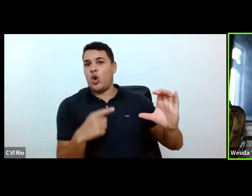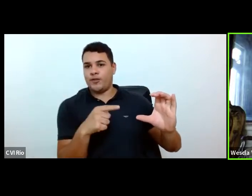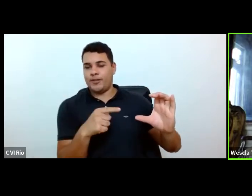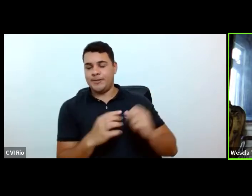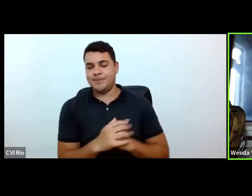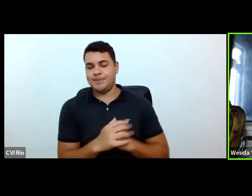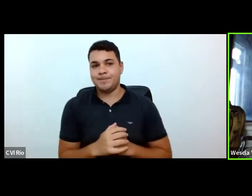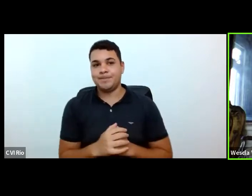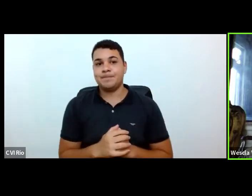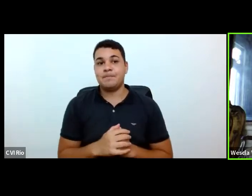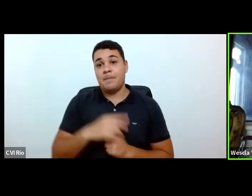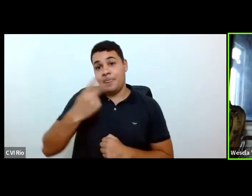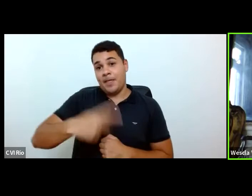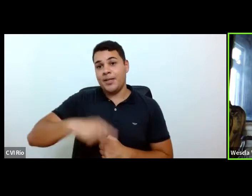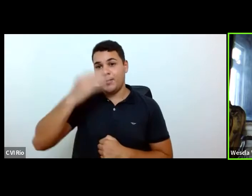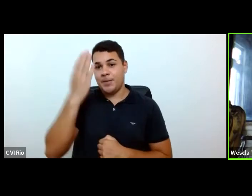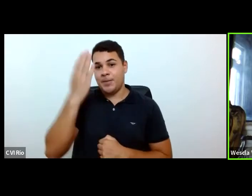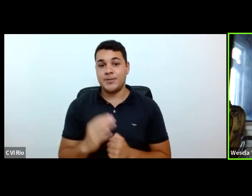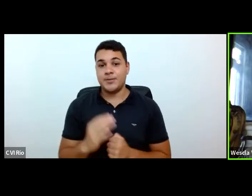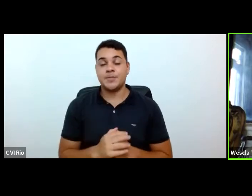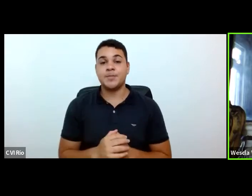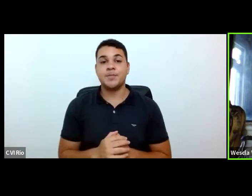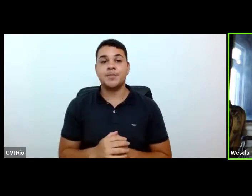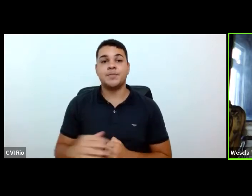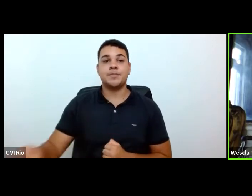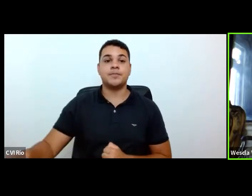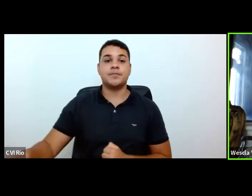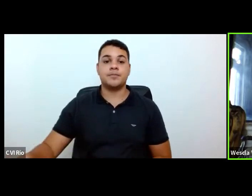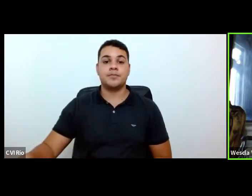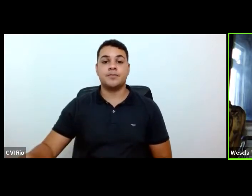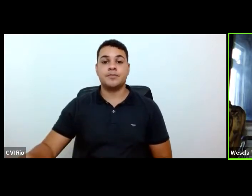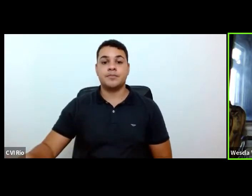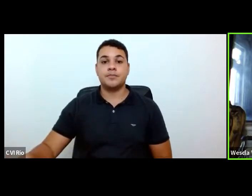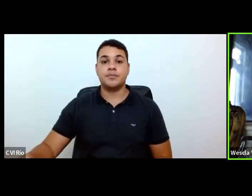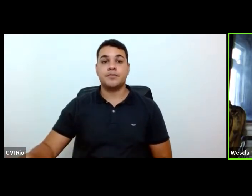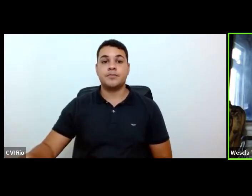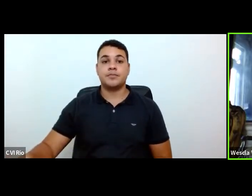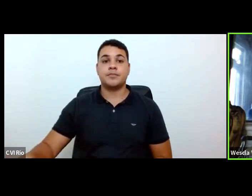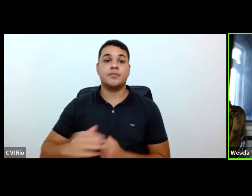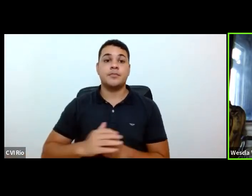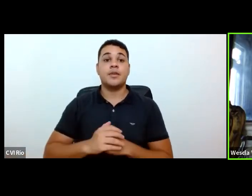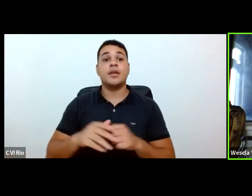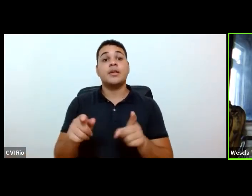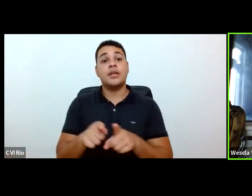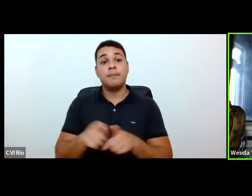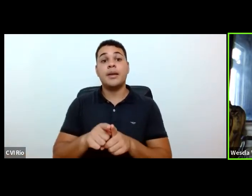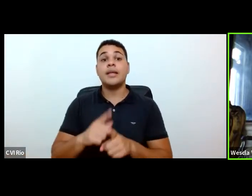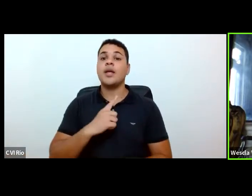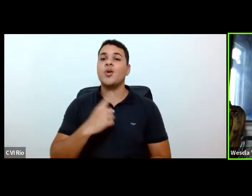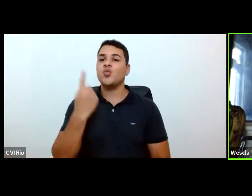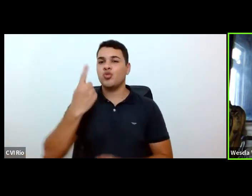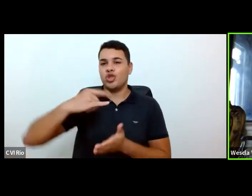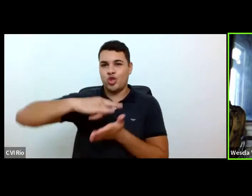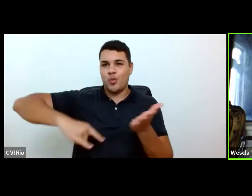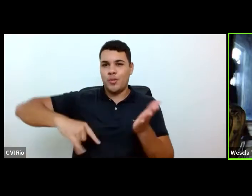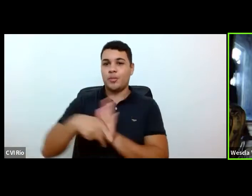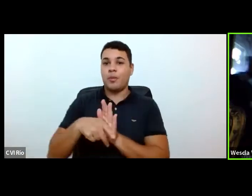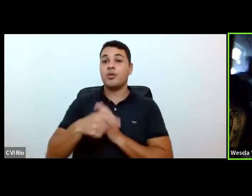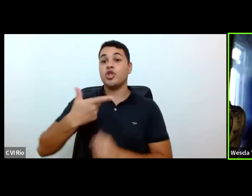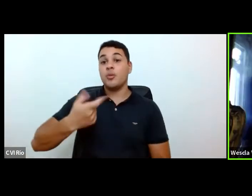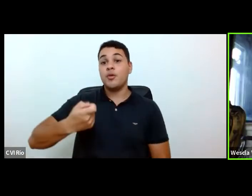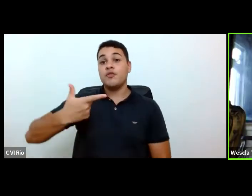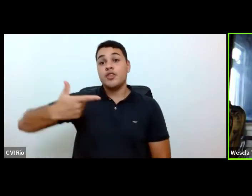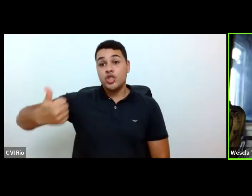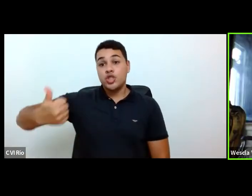violência brasileira, né? E a ANTRA tem um trabalho muito importante, o dossiê de 2021 está pronto, está no site da